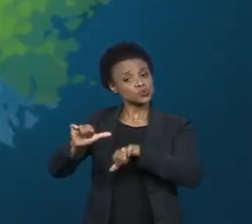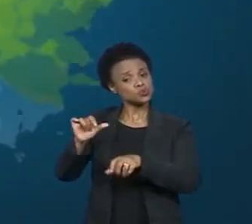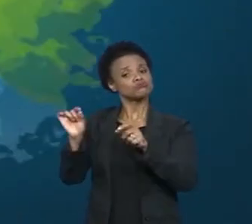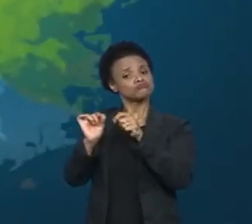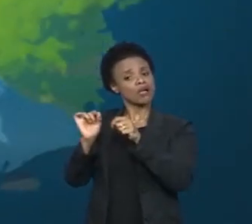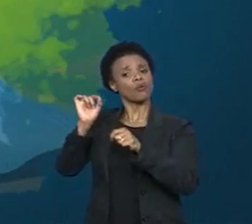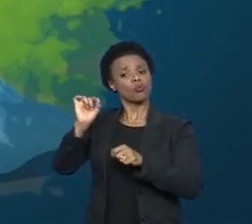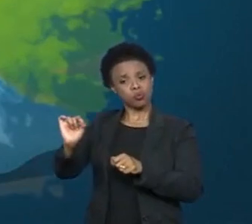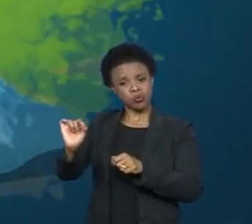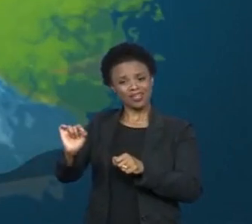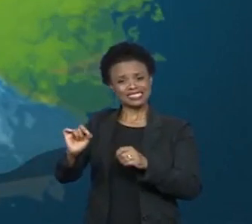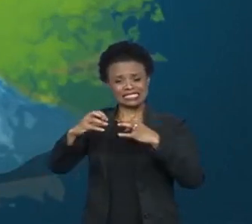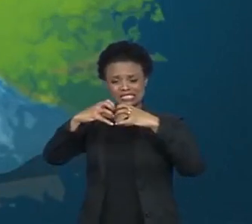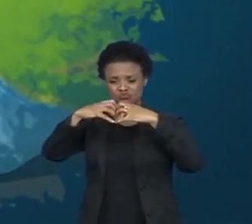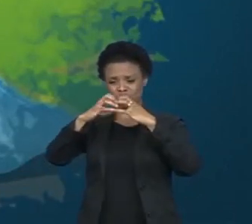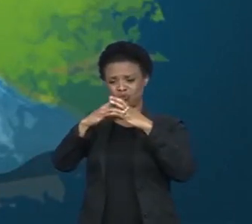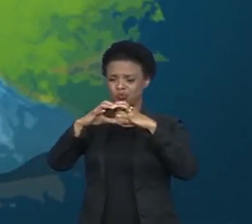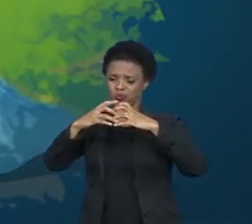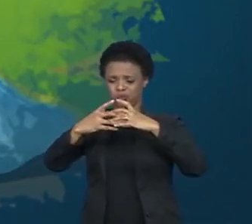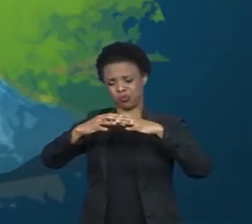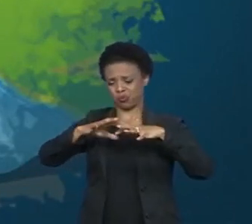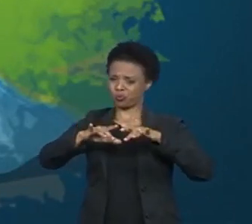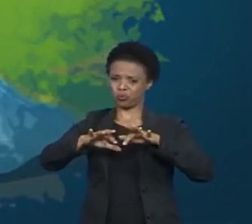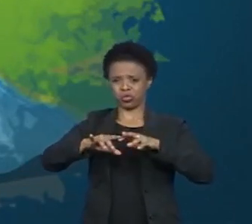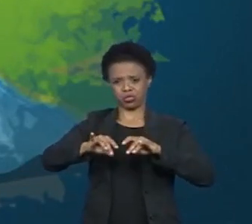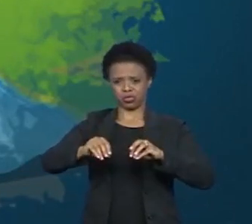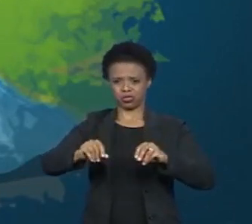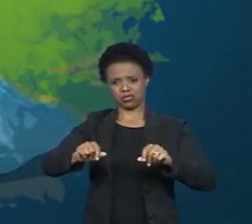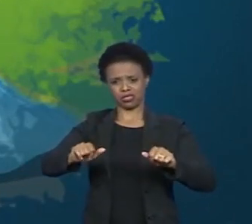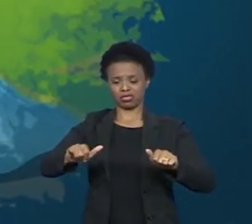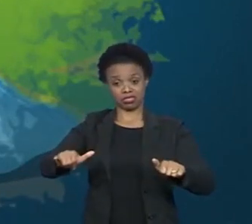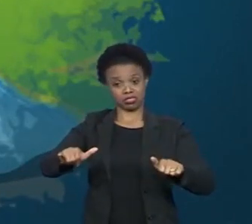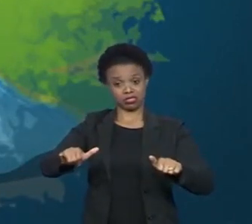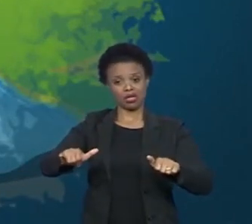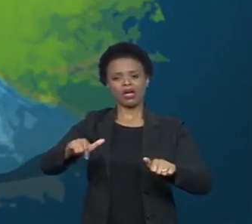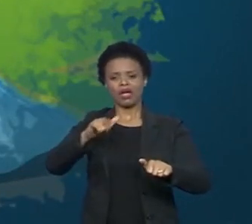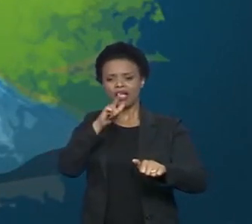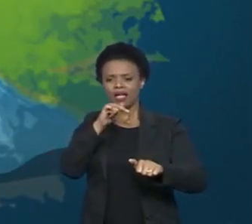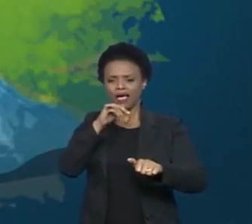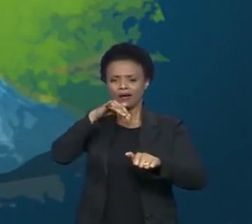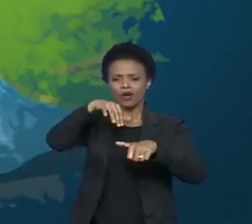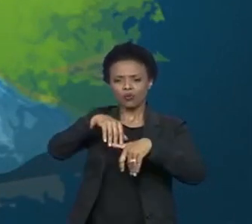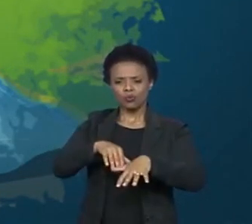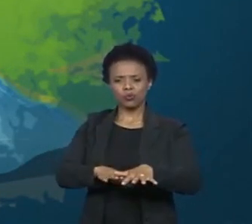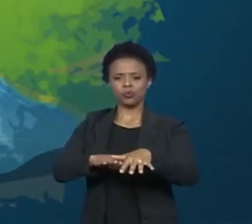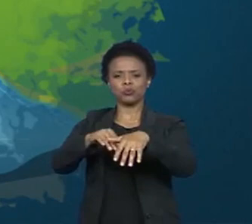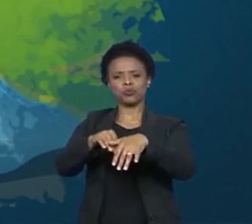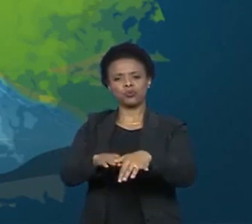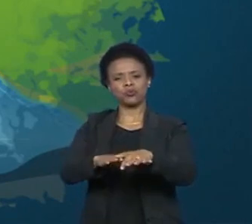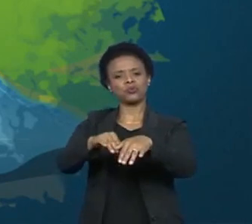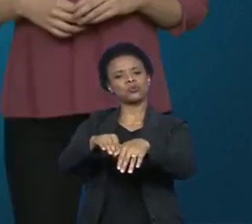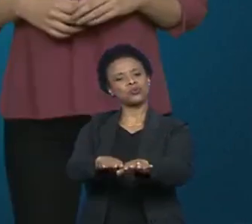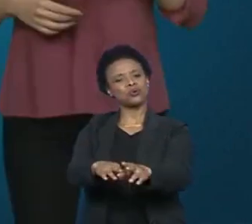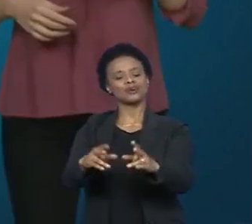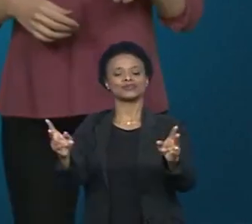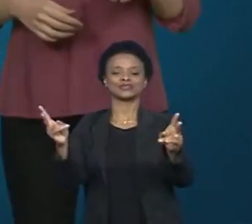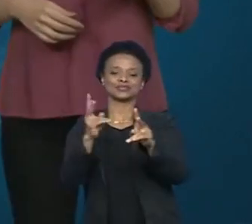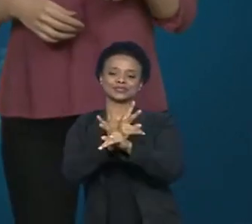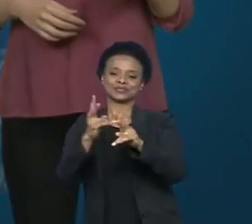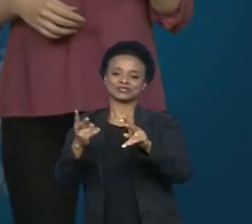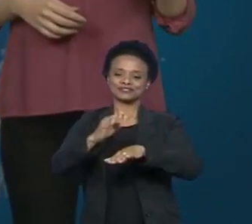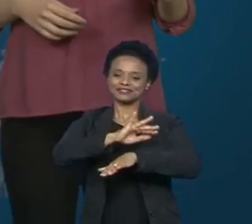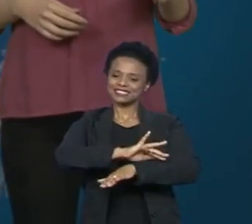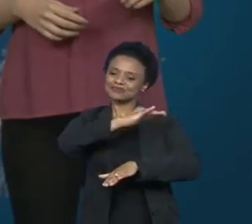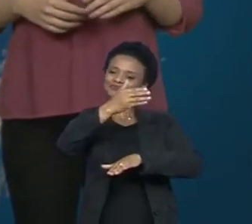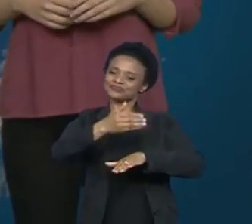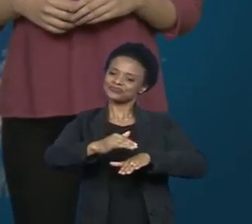da rocha e sua desagregação em partículas, que são carregadas pela ação da água, do vento, do gelo e das ondas. Os locais onde